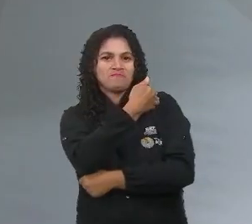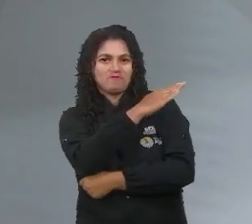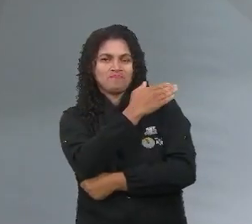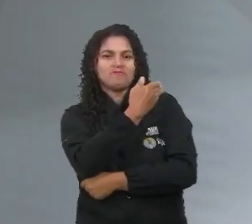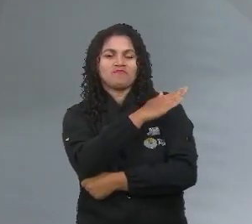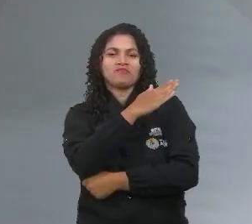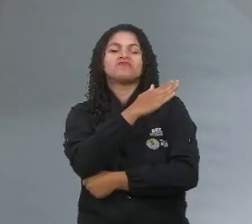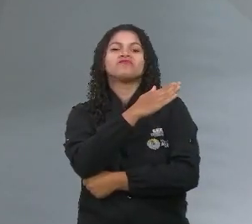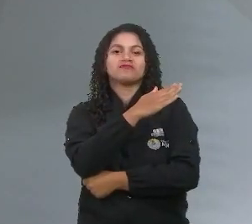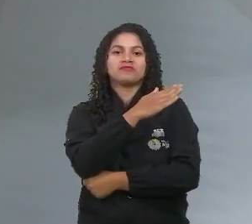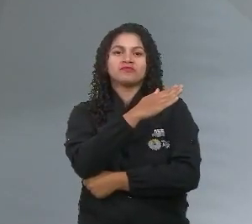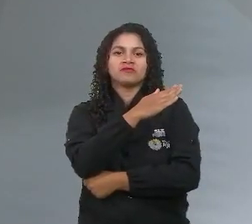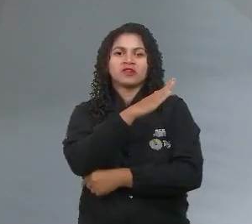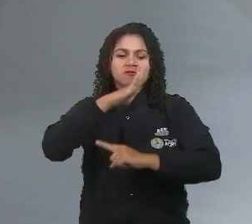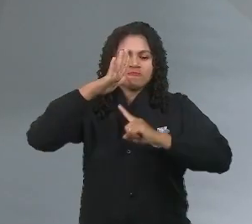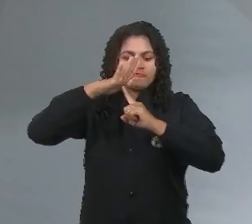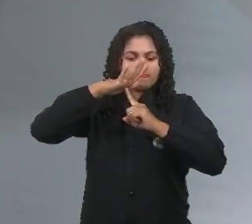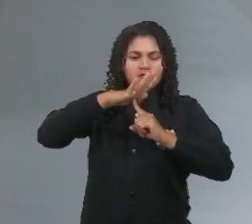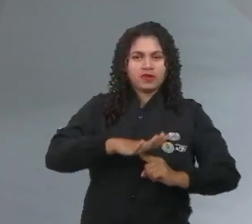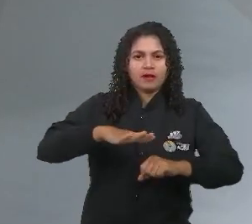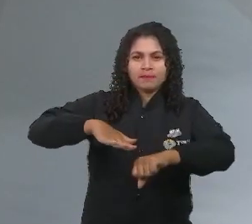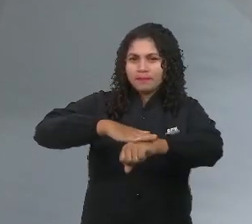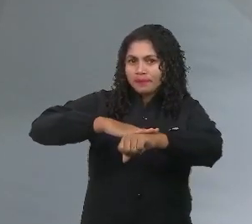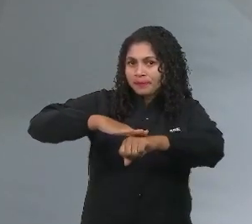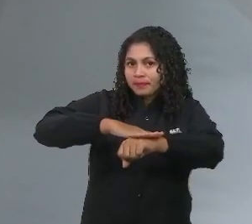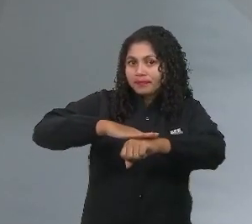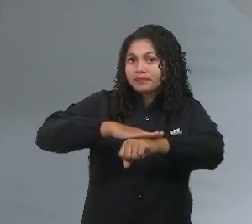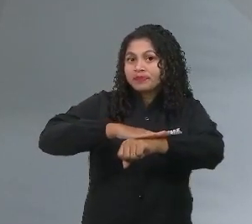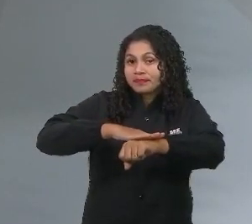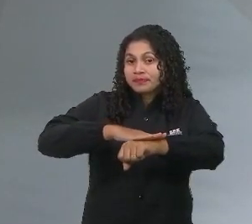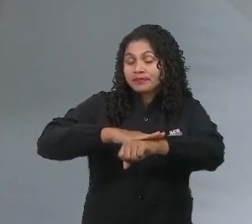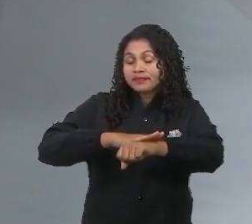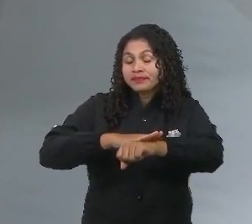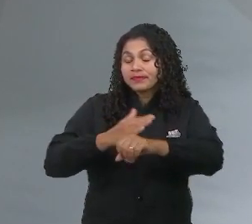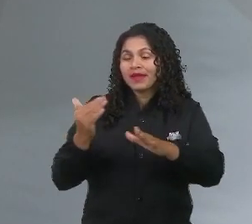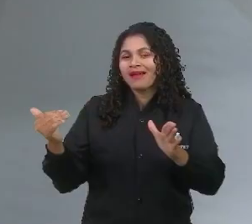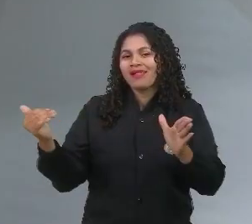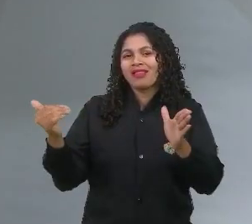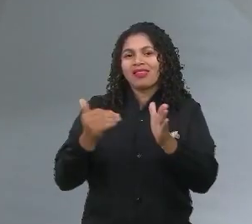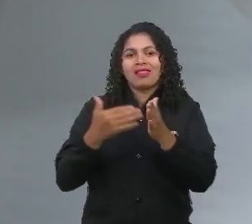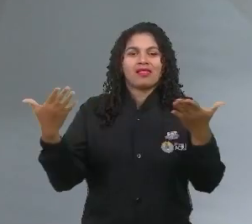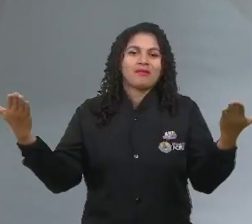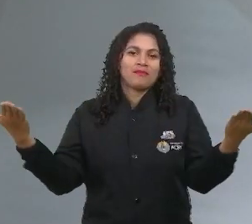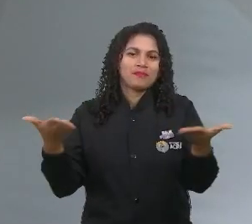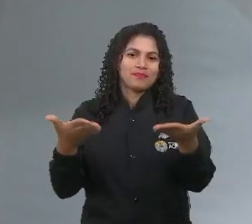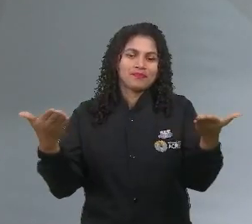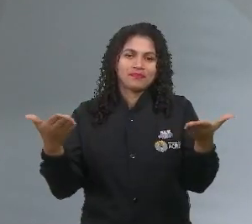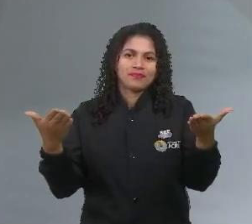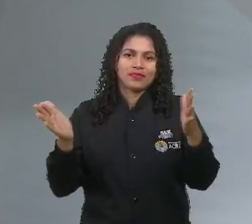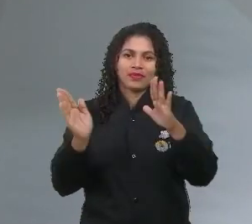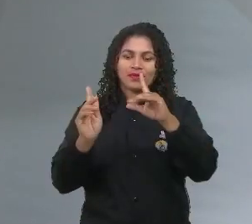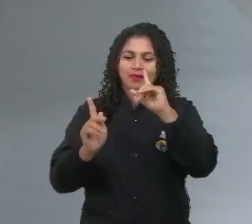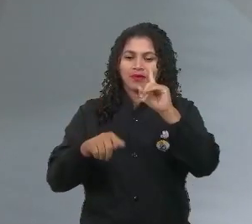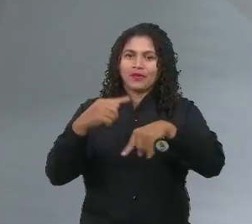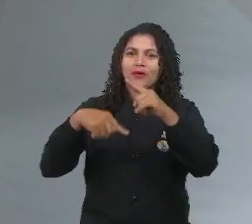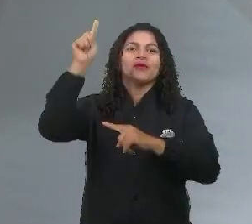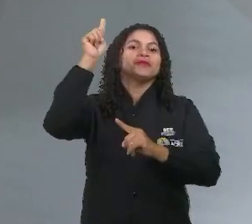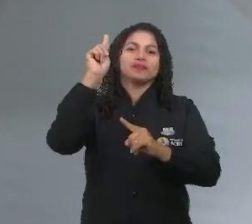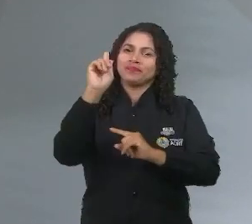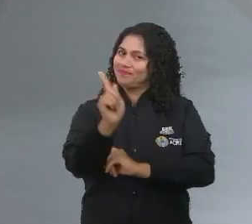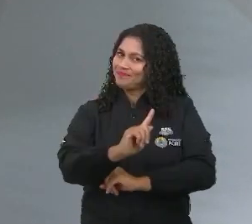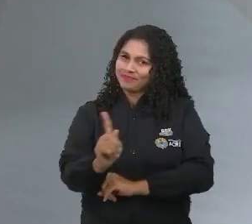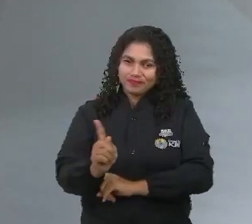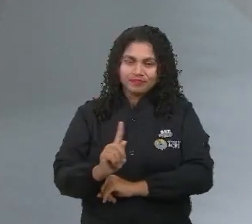eram presentes no passado, até hoje, elas ainda não foram significativamente superadas. Então, há